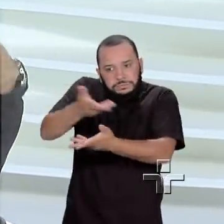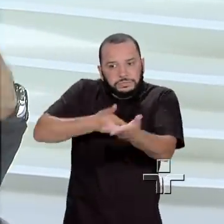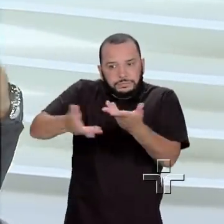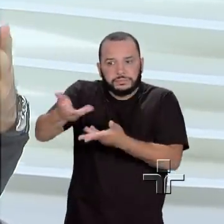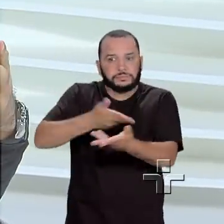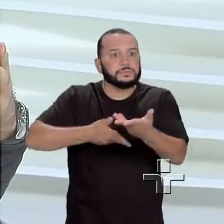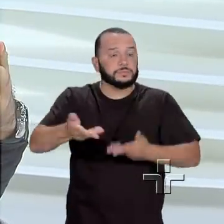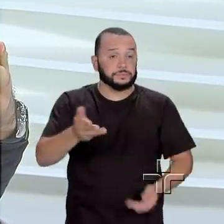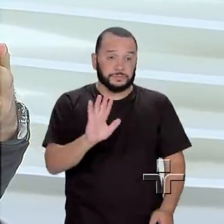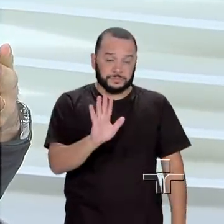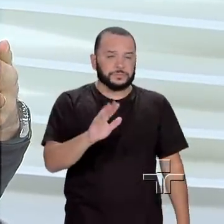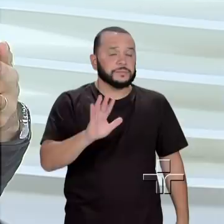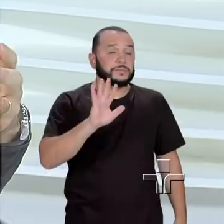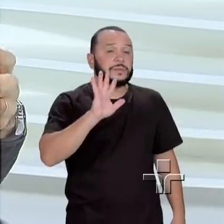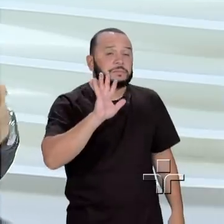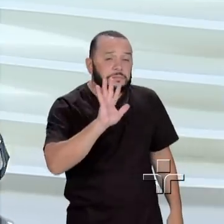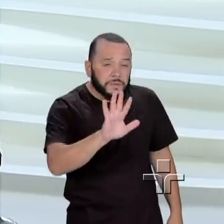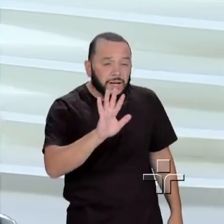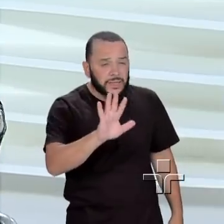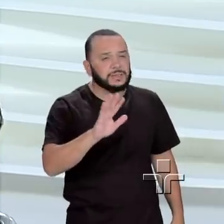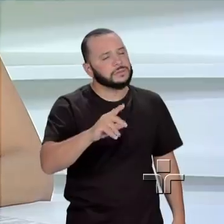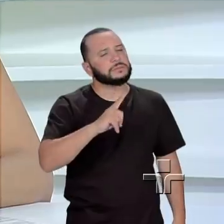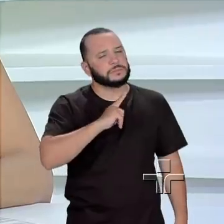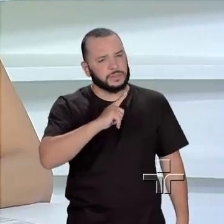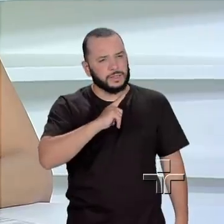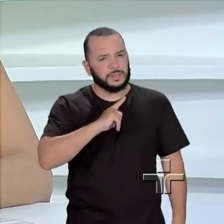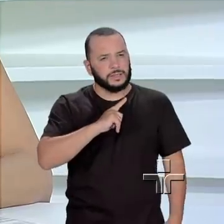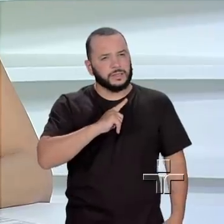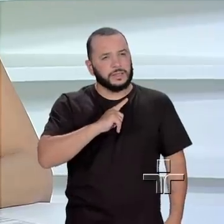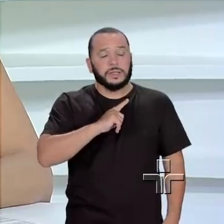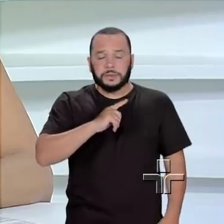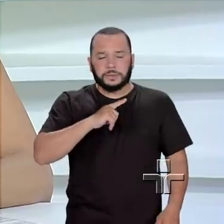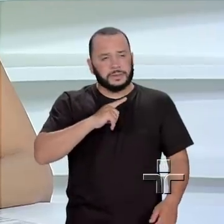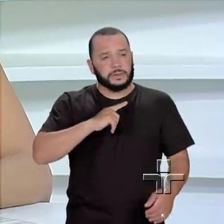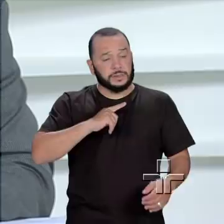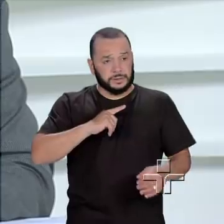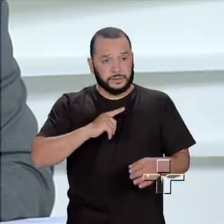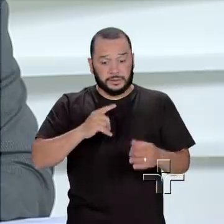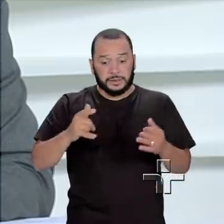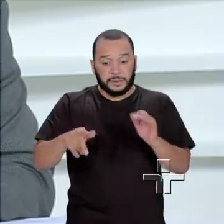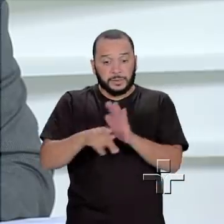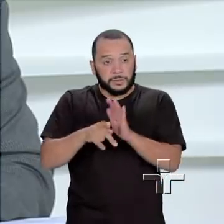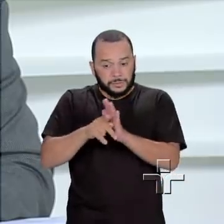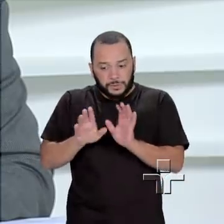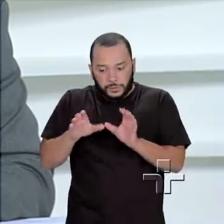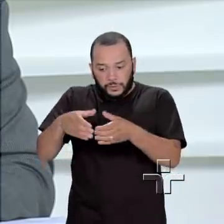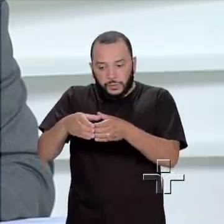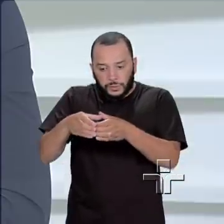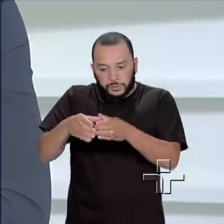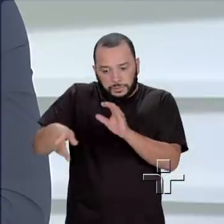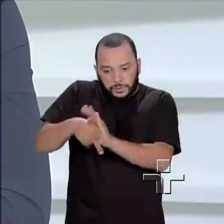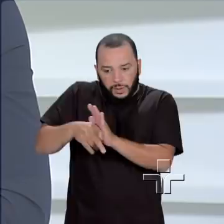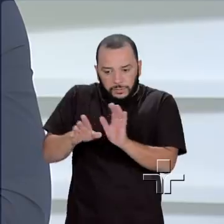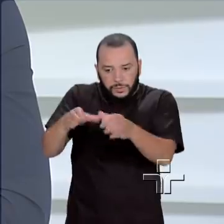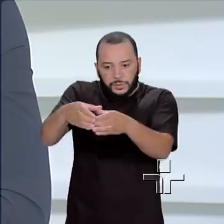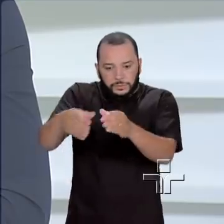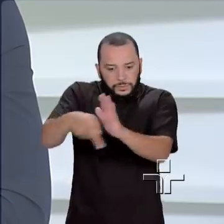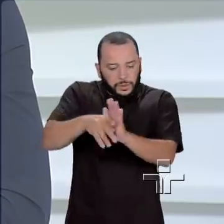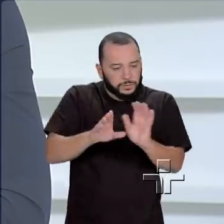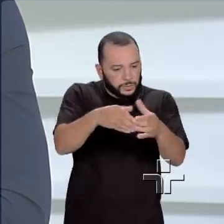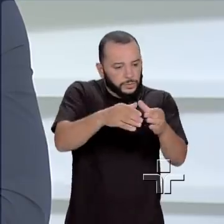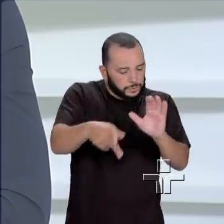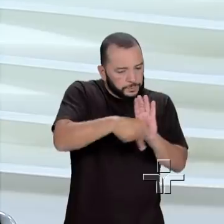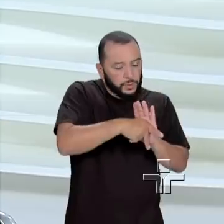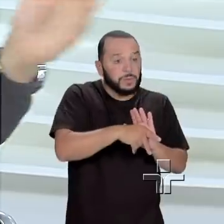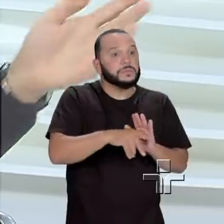Mas, indubitavelmente, há muito mais redes de pertencimento hoje, com todo o